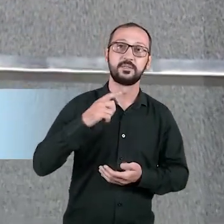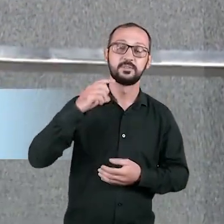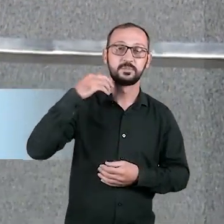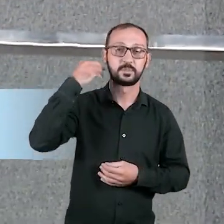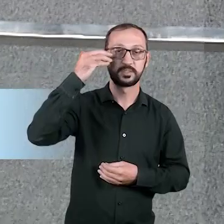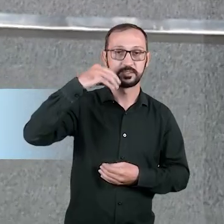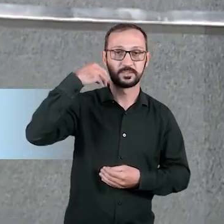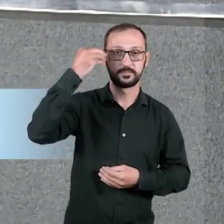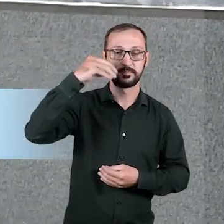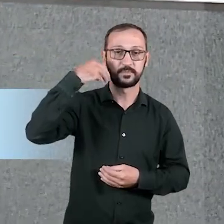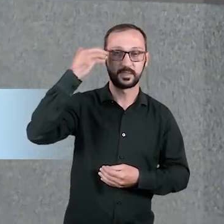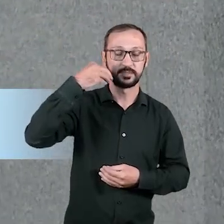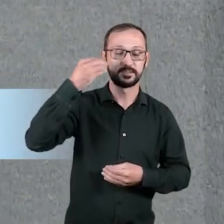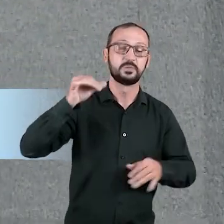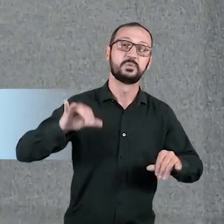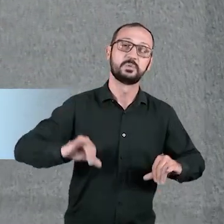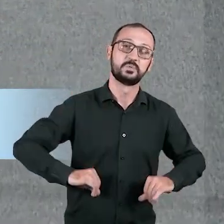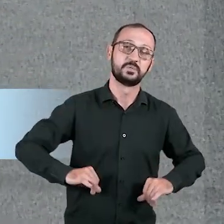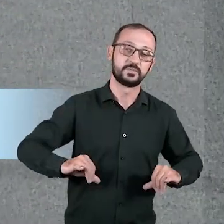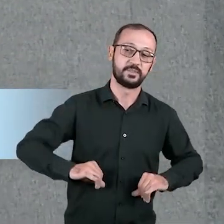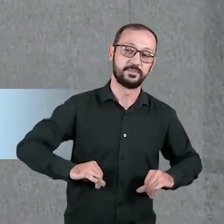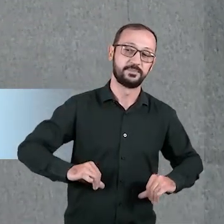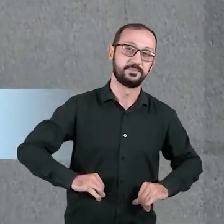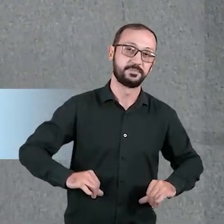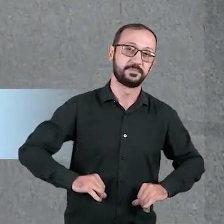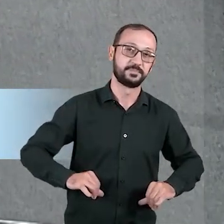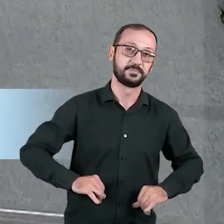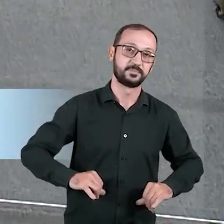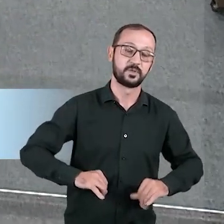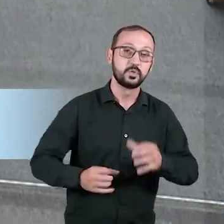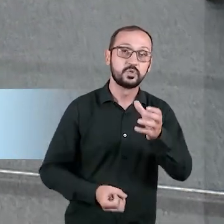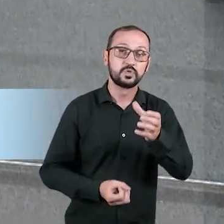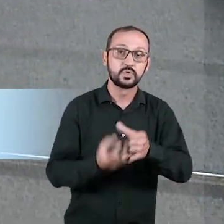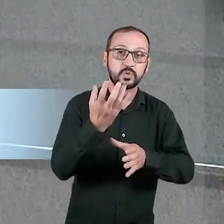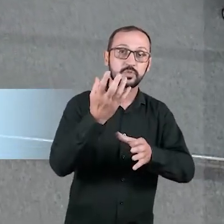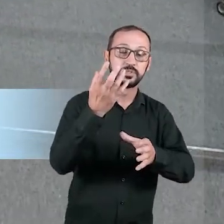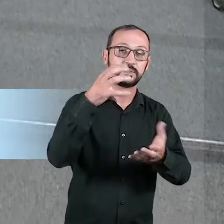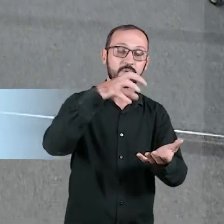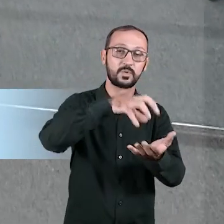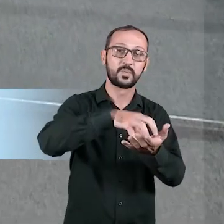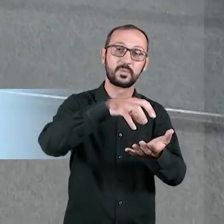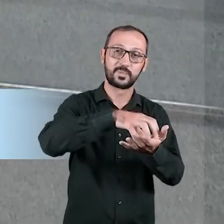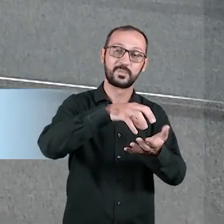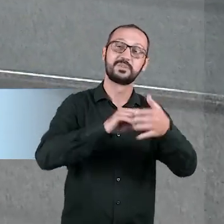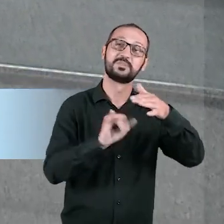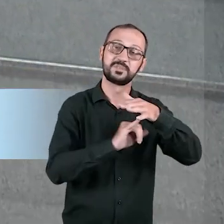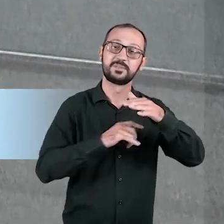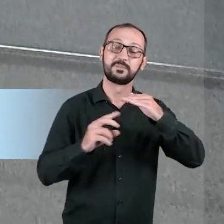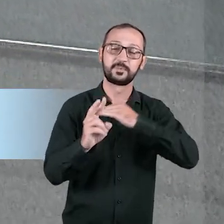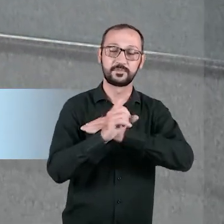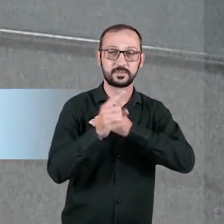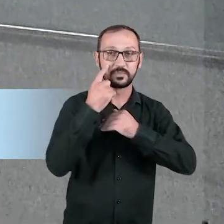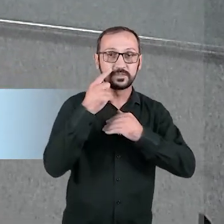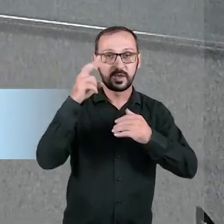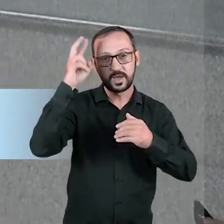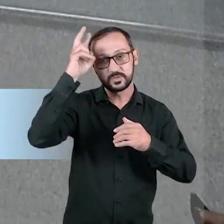uma experiência muito sofrida, e é onde se funda uma instituição até para poder trabalhar com essas crianças. Se você